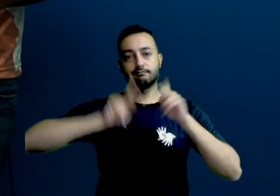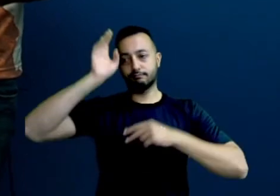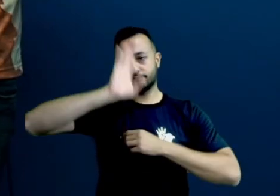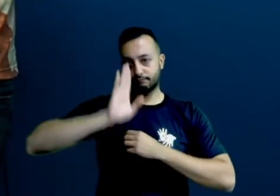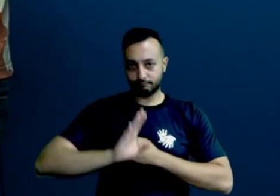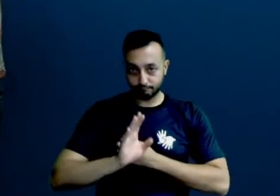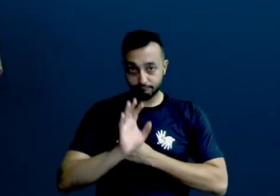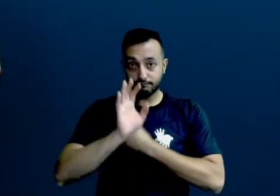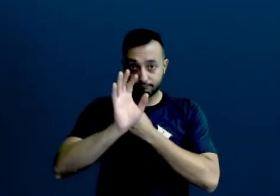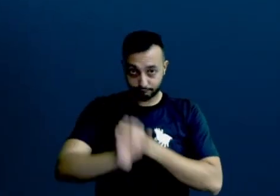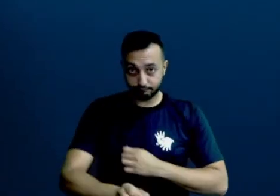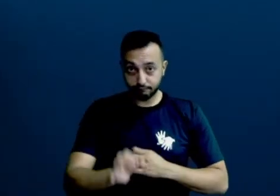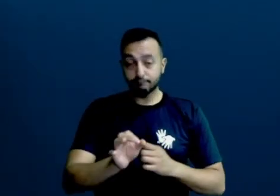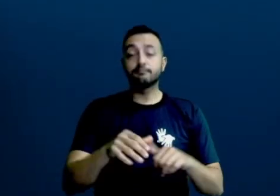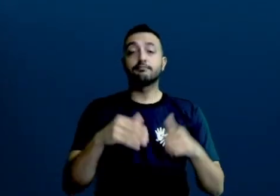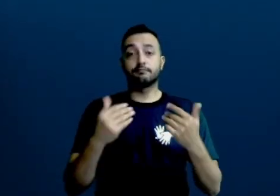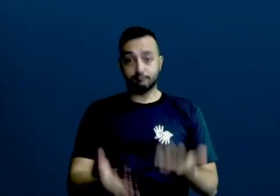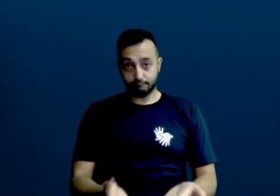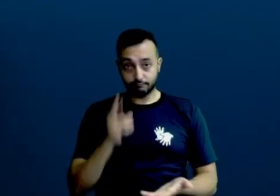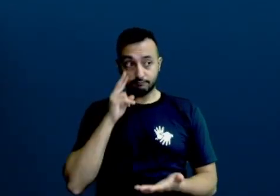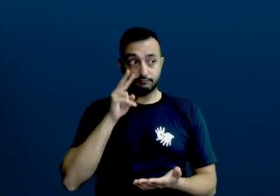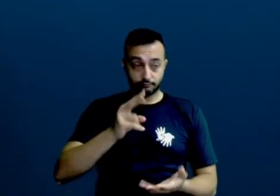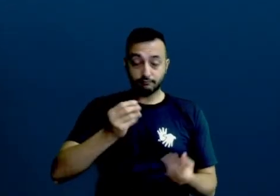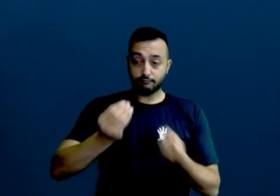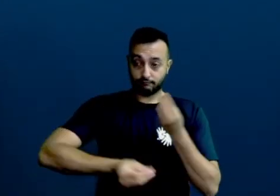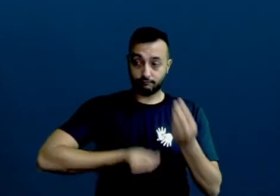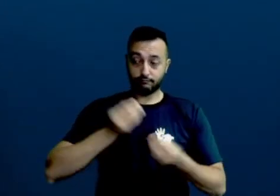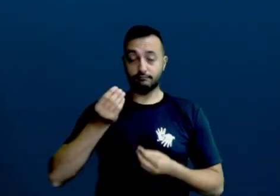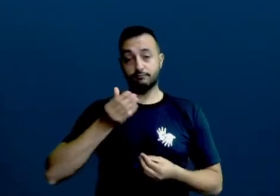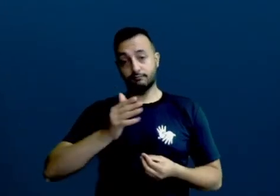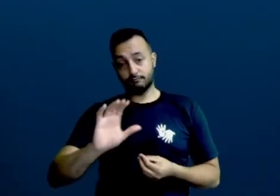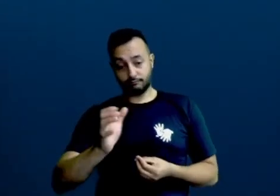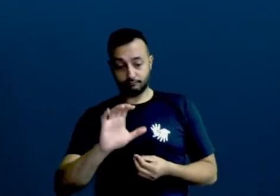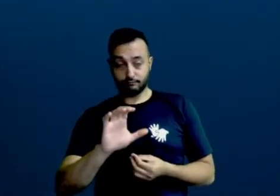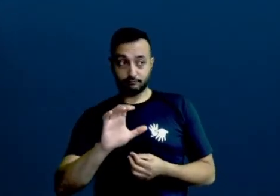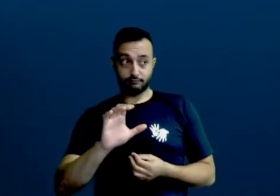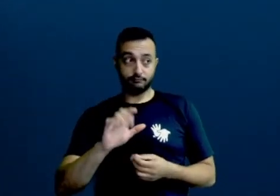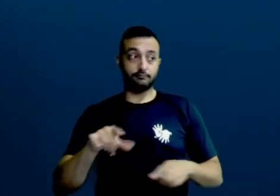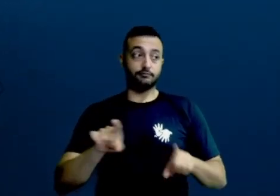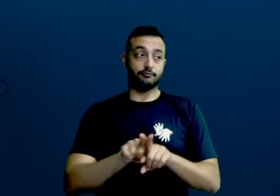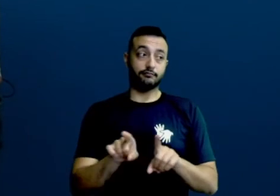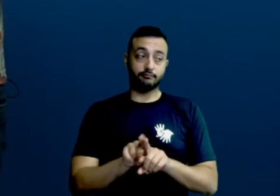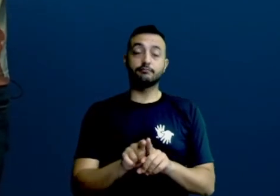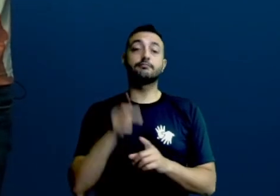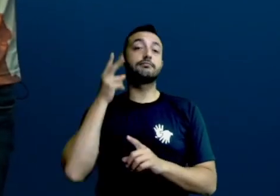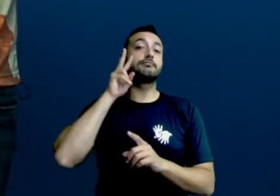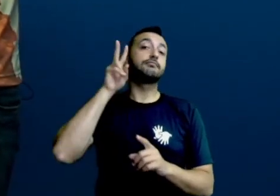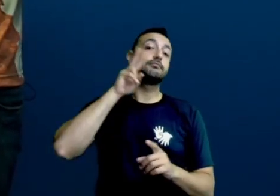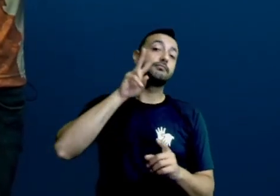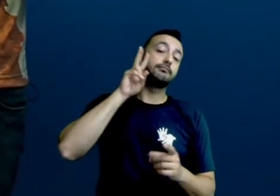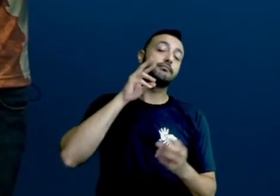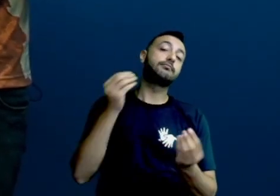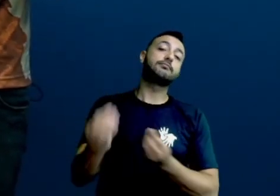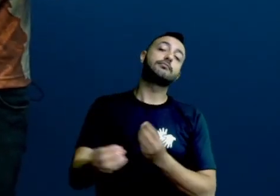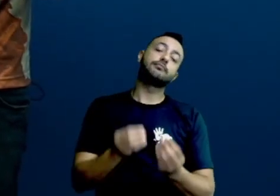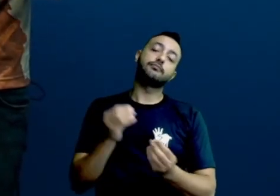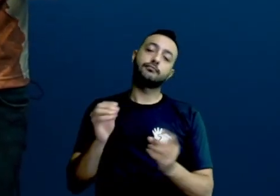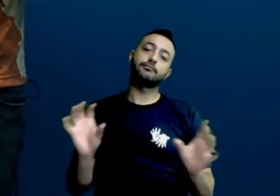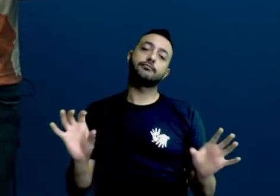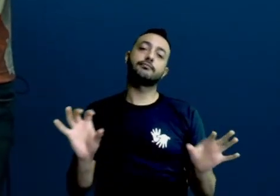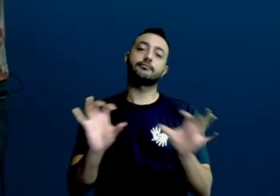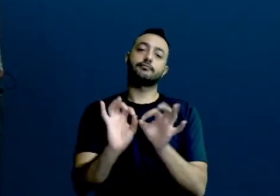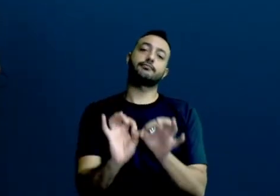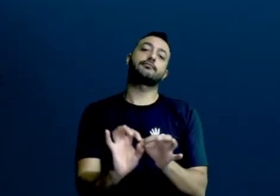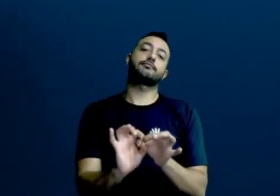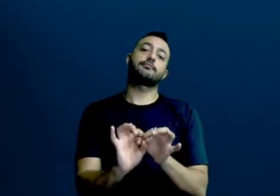brasileiro Tá certo portanto observem como a ciência e como a história elas estão inteiramente